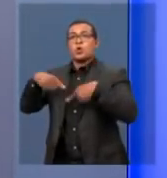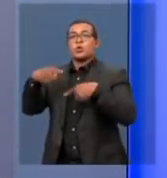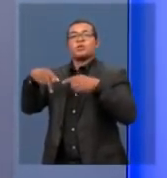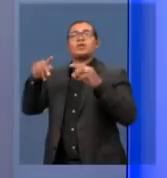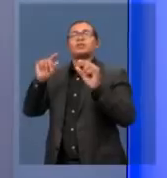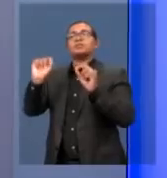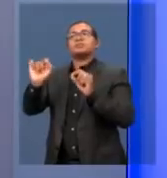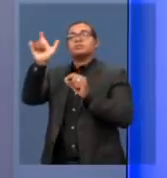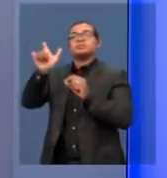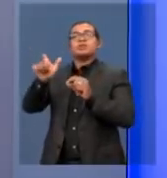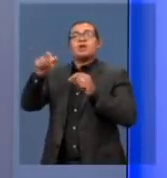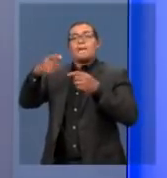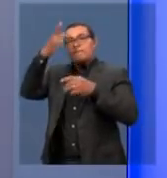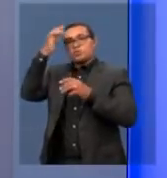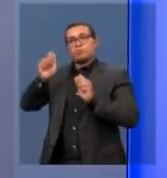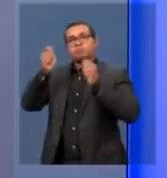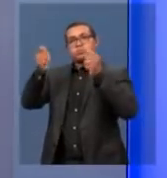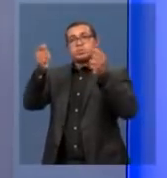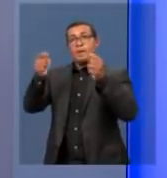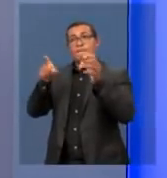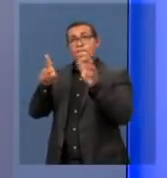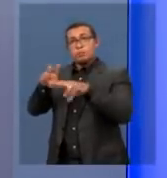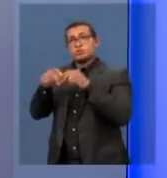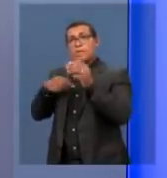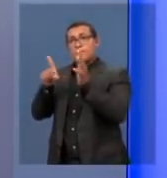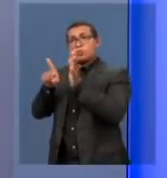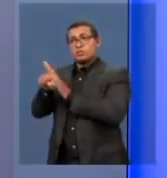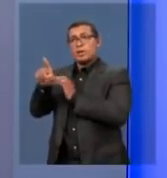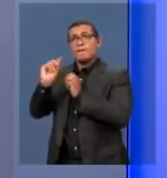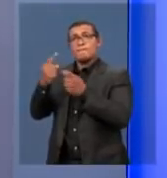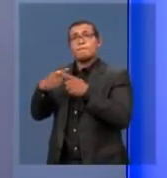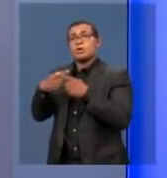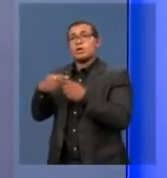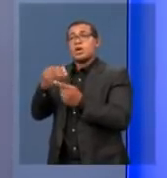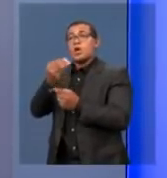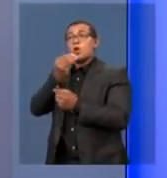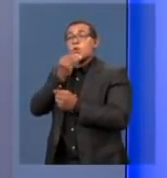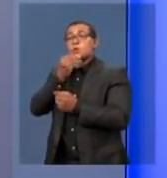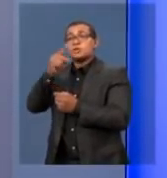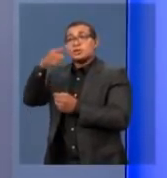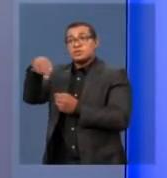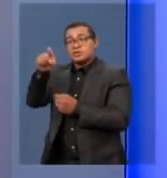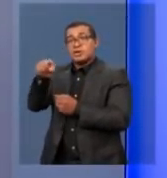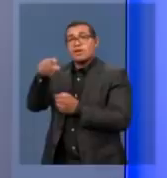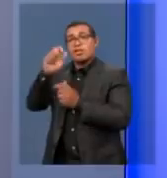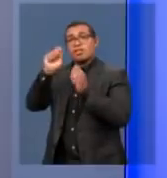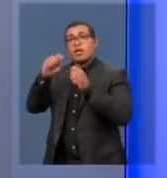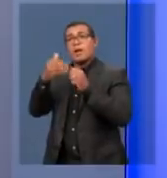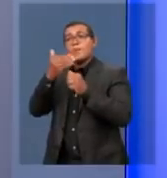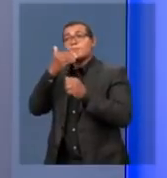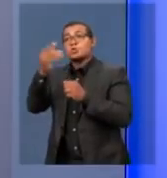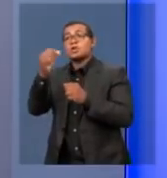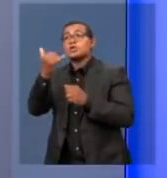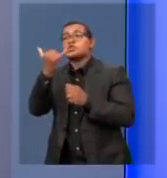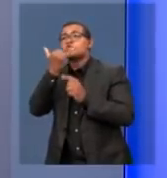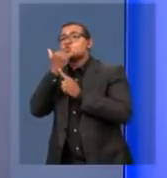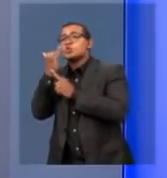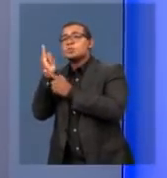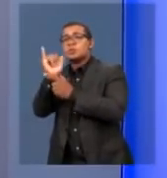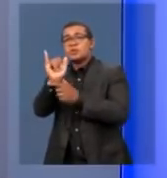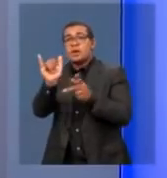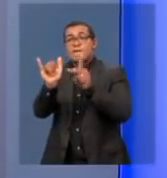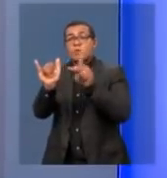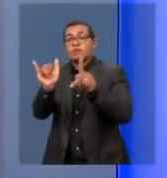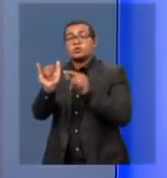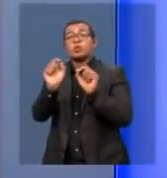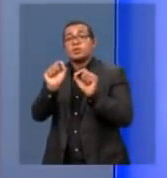perguntei o casagrande serra podia ser pra ele pra que ele pedisse desculpa professora keila ribeiro que foi brutamente é